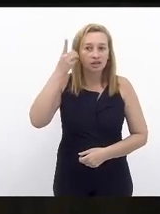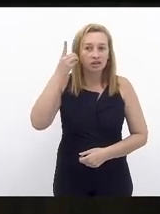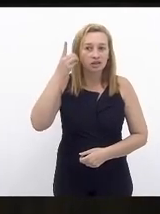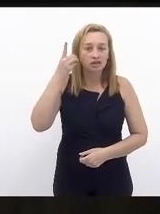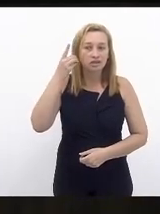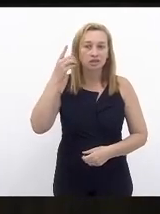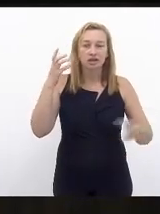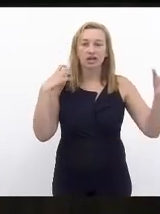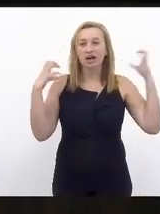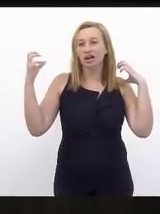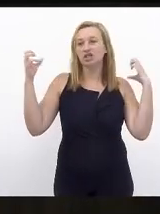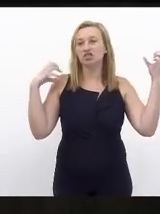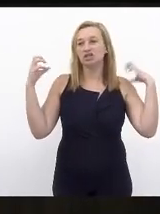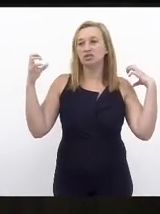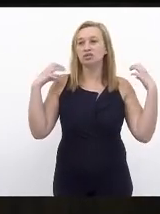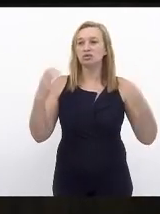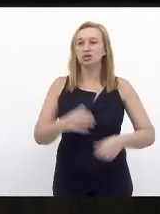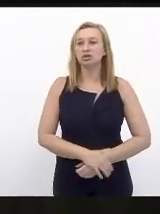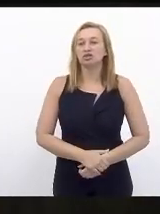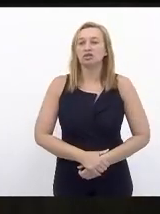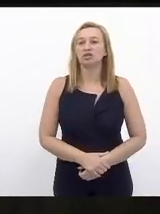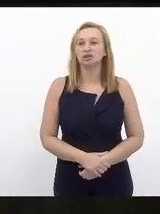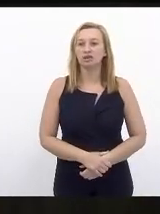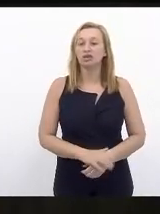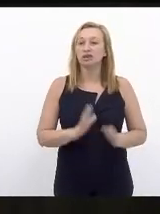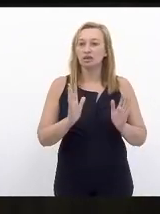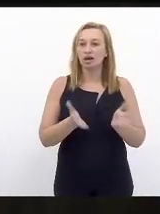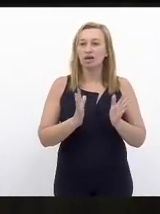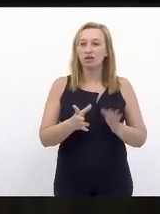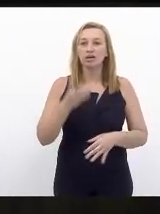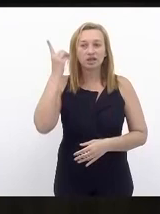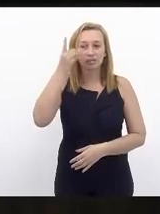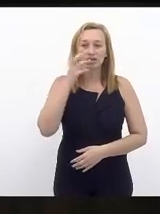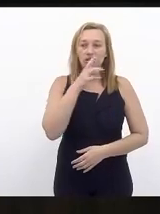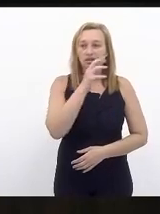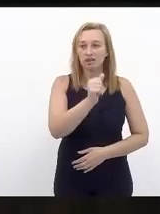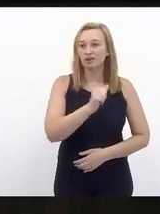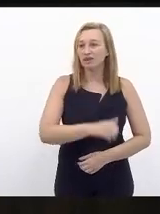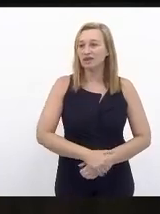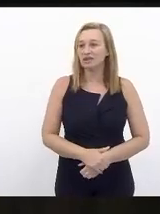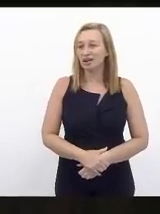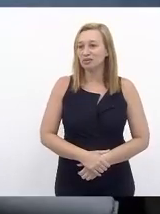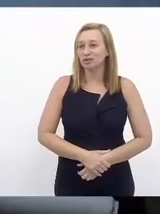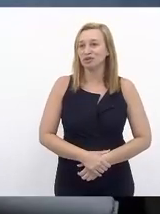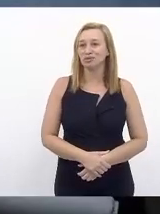Célia Jordão. Agora é o nobre deputado Rodrigo Amorim.